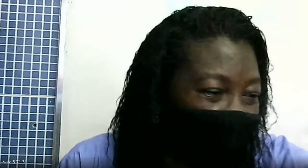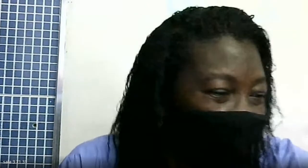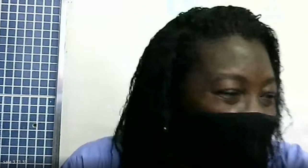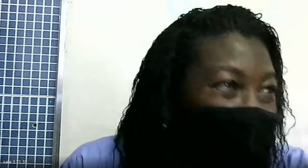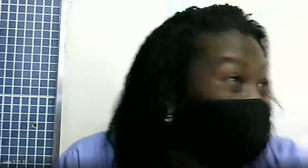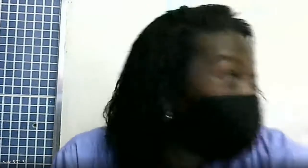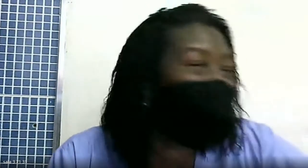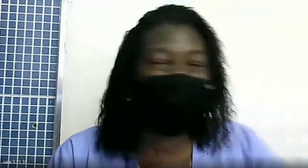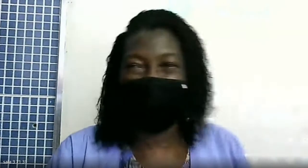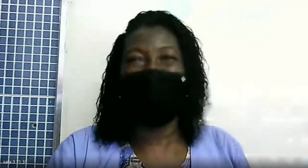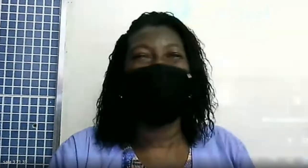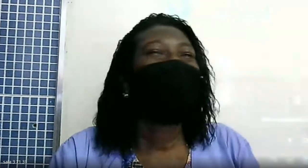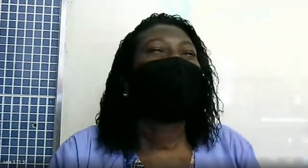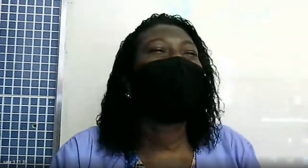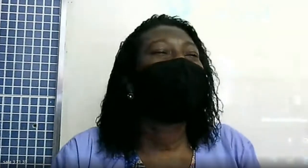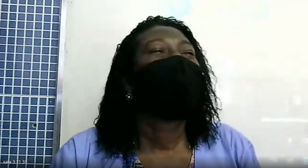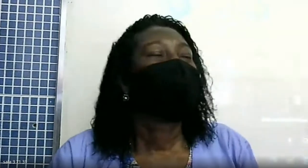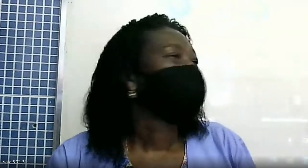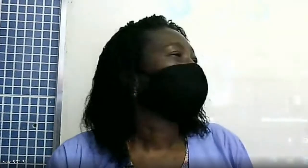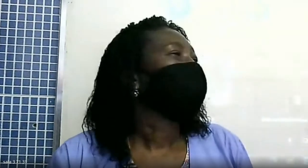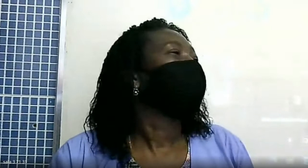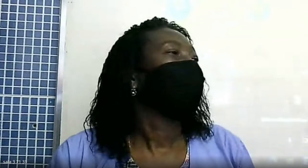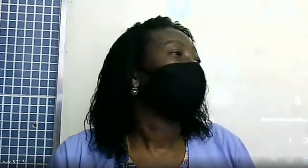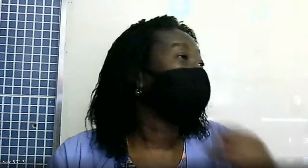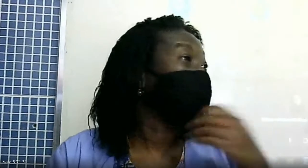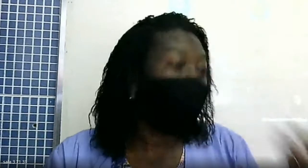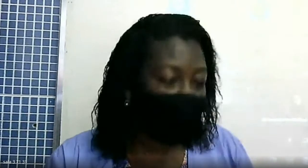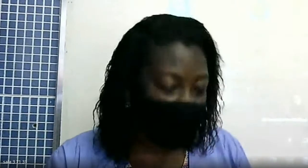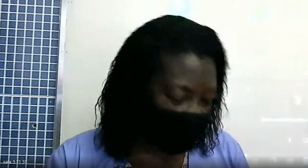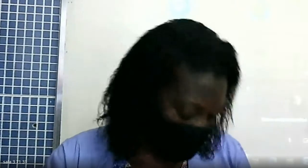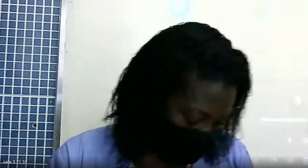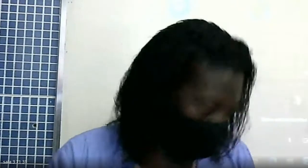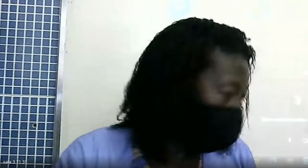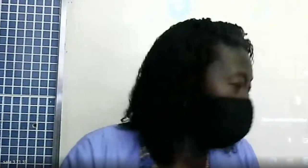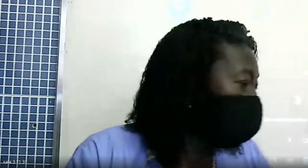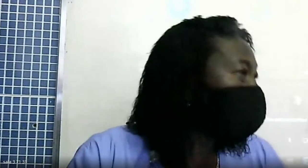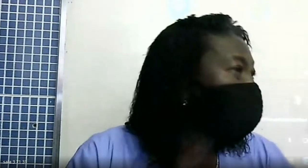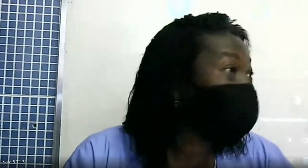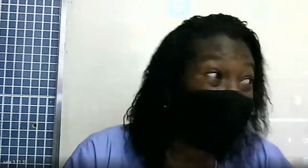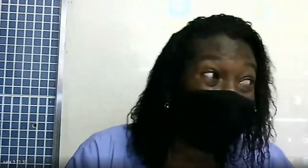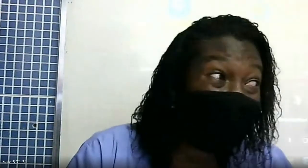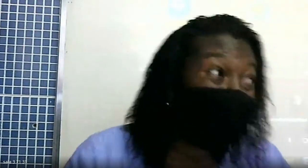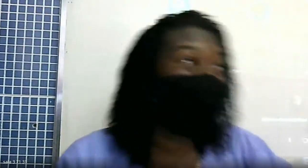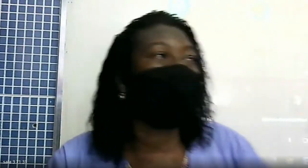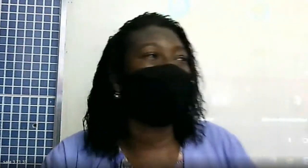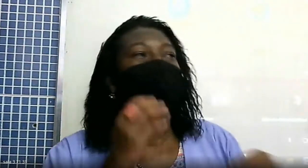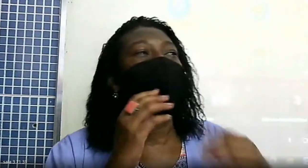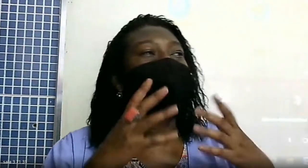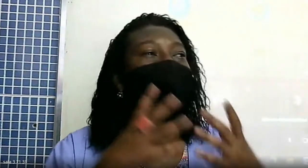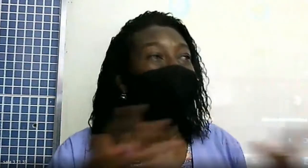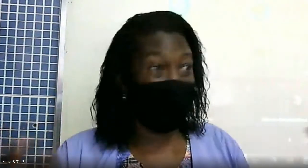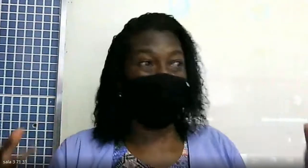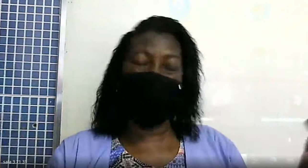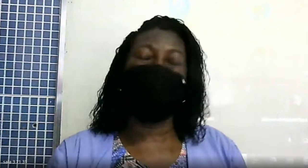minha linda? Nossa! Né? Um Richard da vida, né?